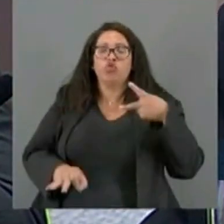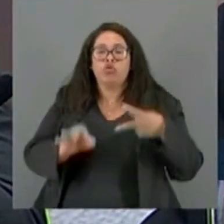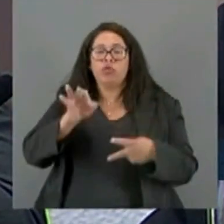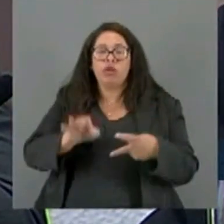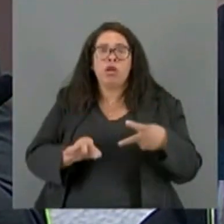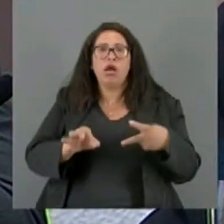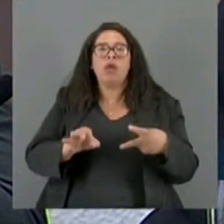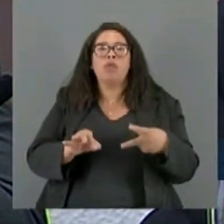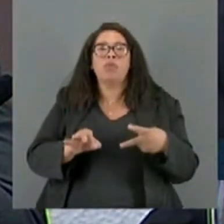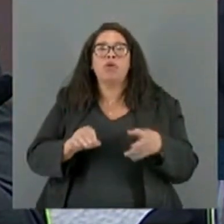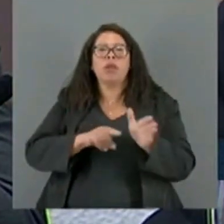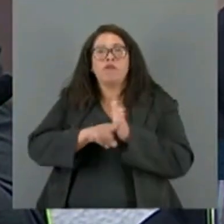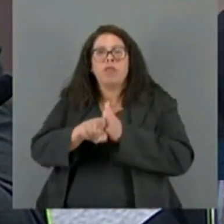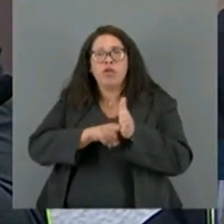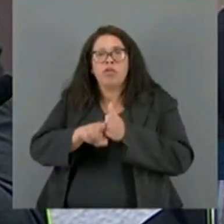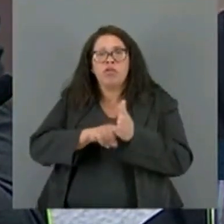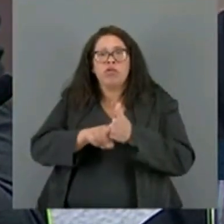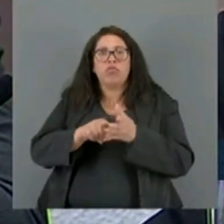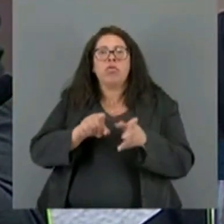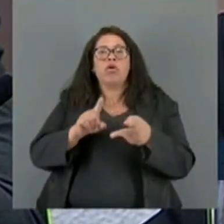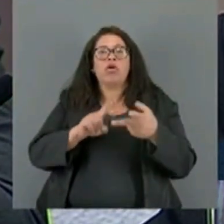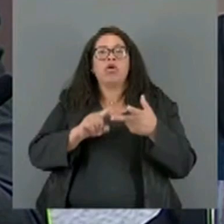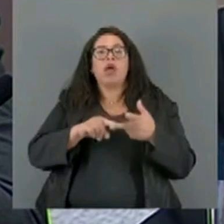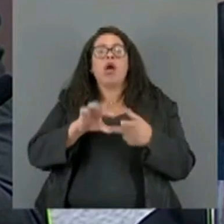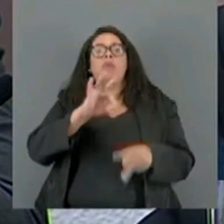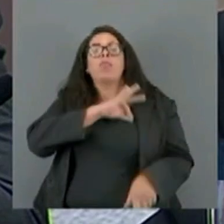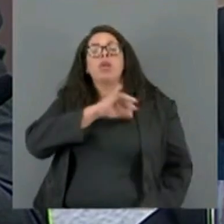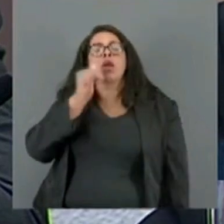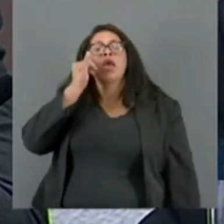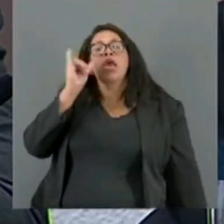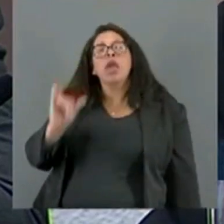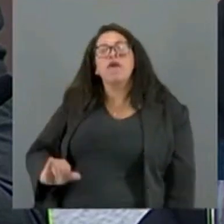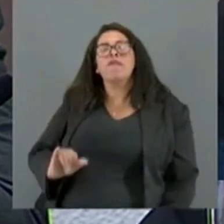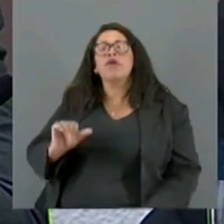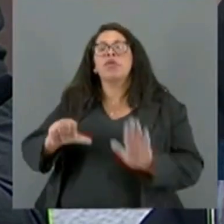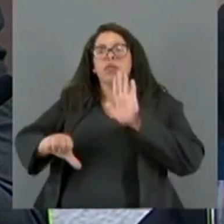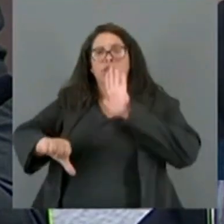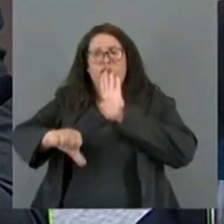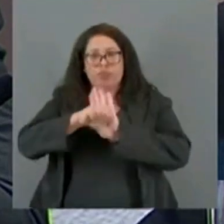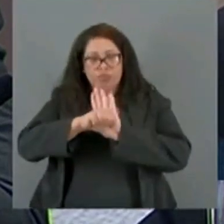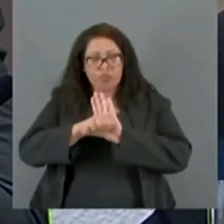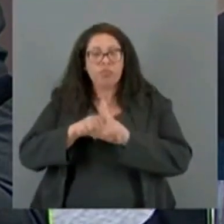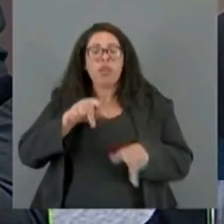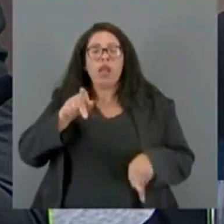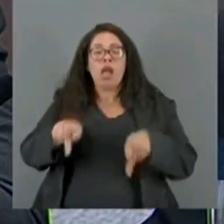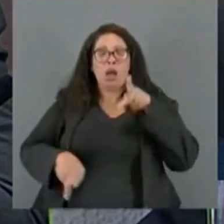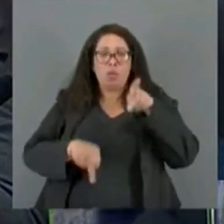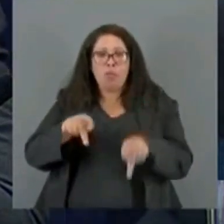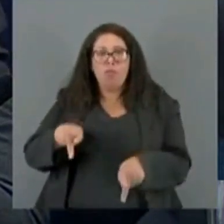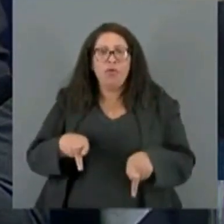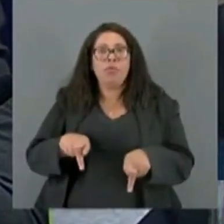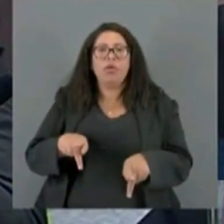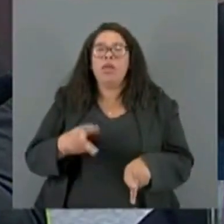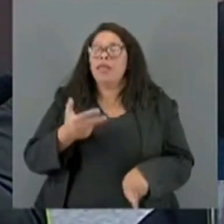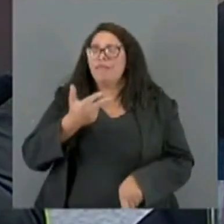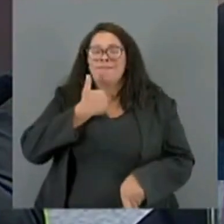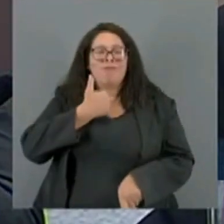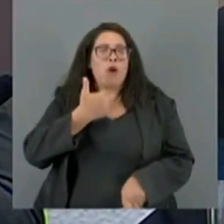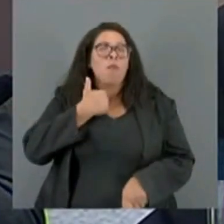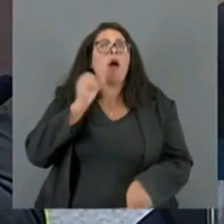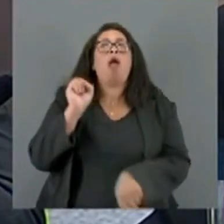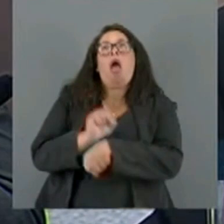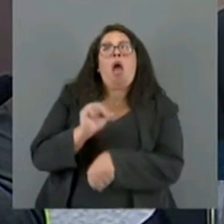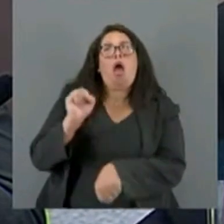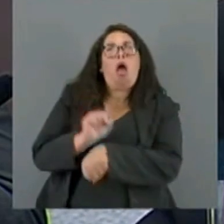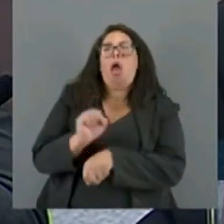a polícia que apura, e a polícia preventiva, que previne o crime. Ao certo é que a população não pode